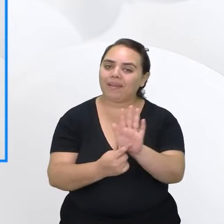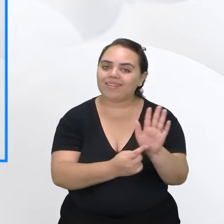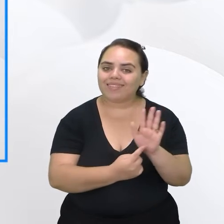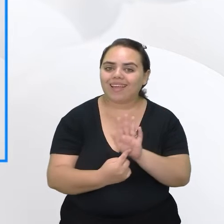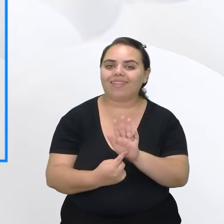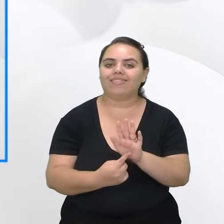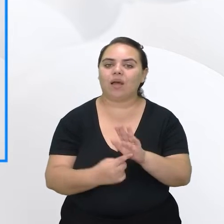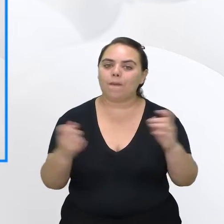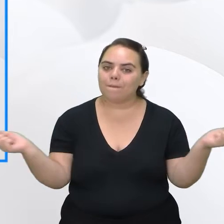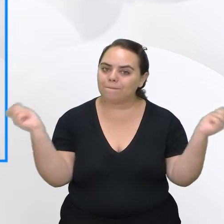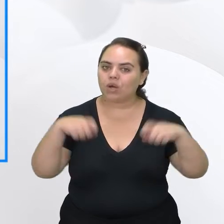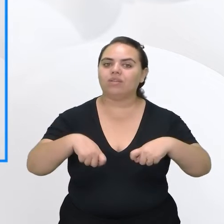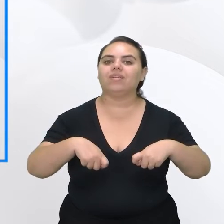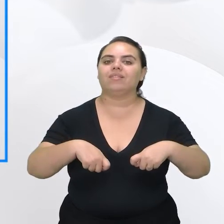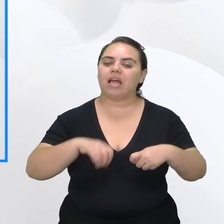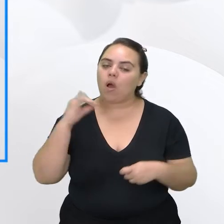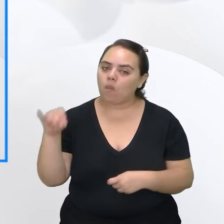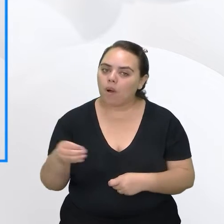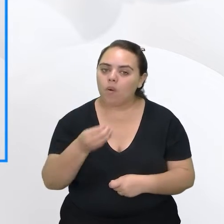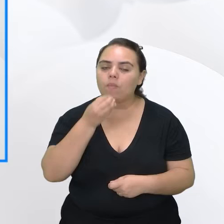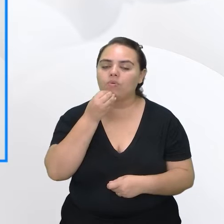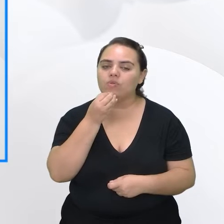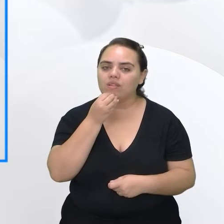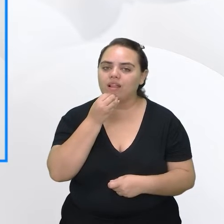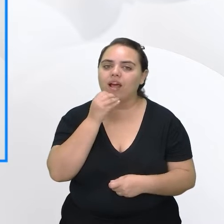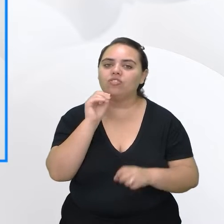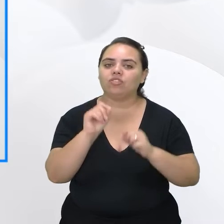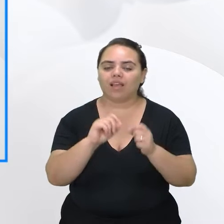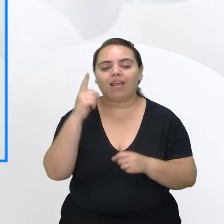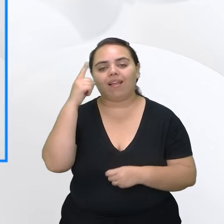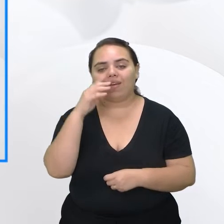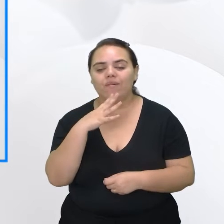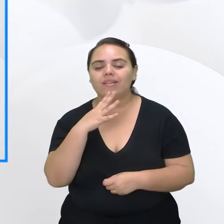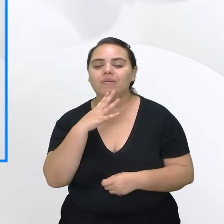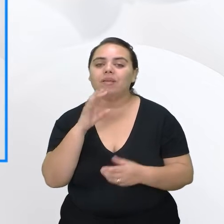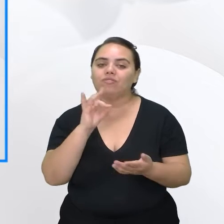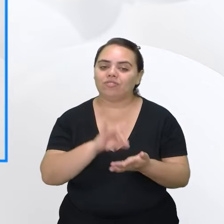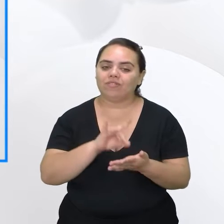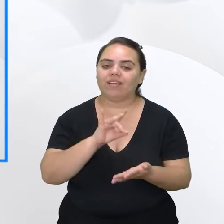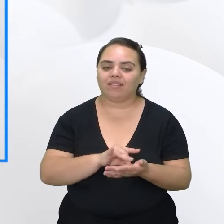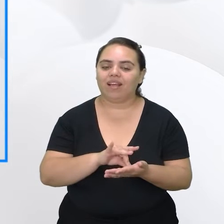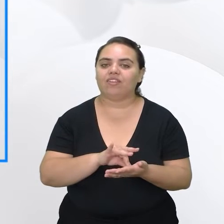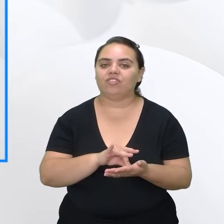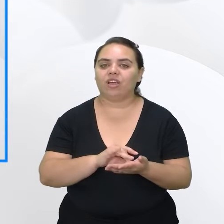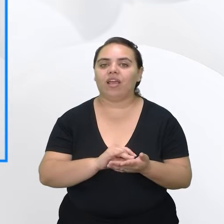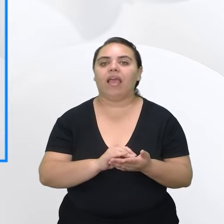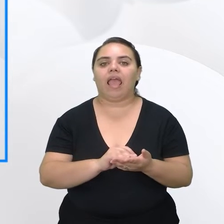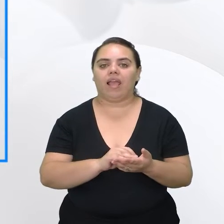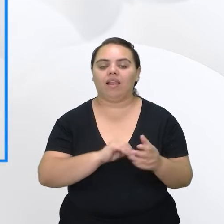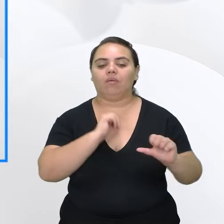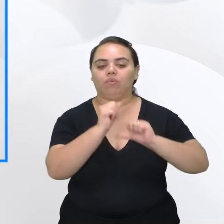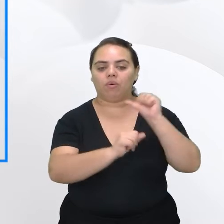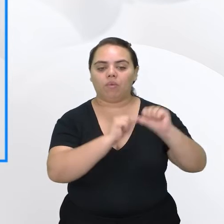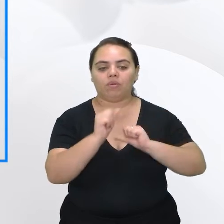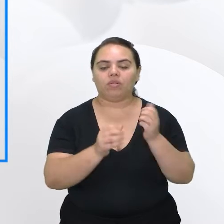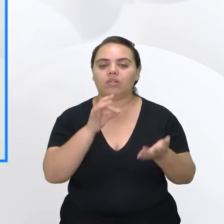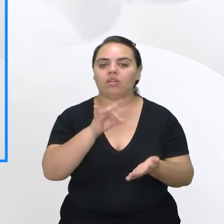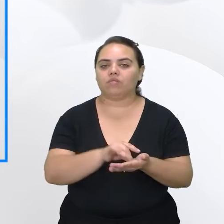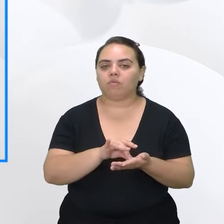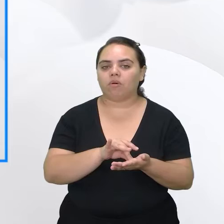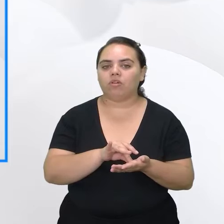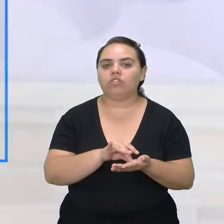um potencial, uma oportunidade de que aquele conhecimento, de fato, transborde para a realidade no sentido